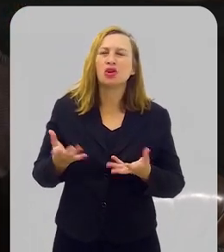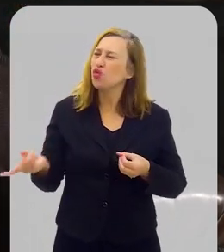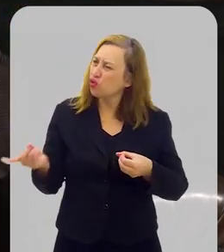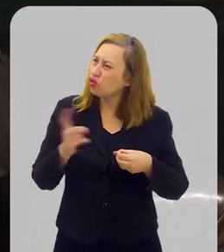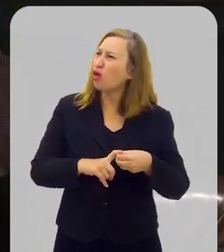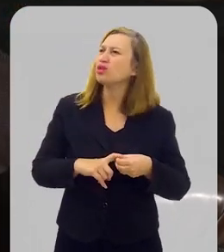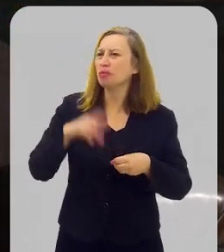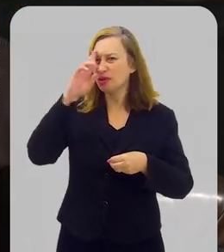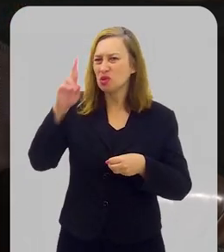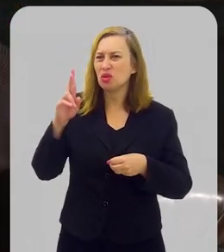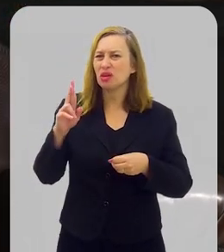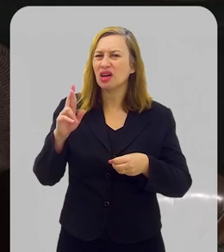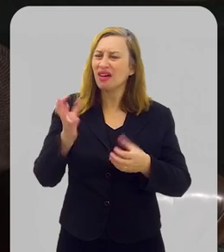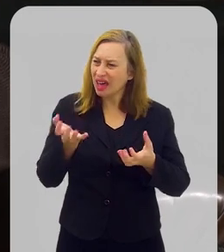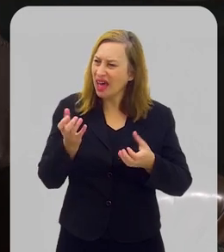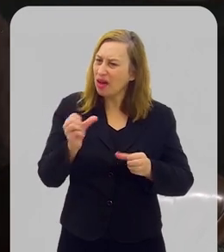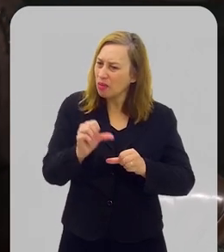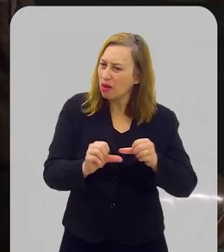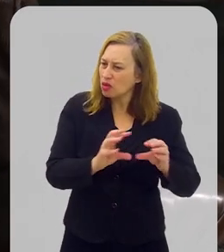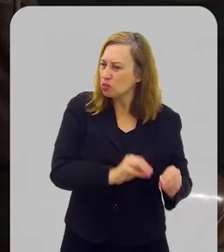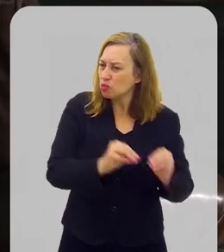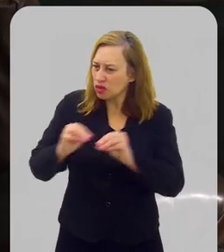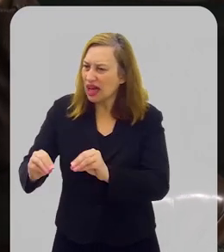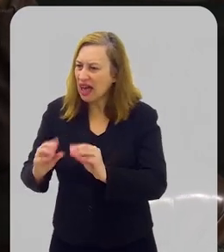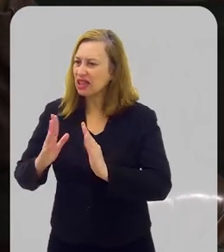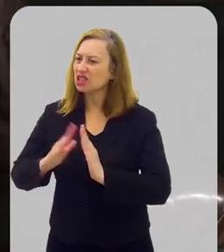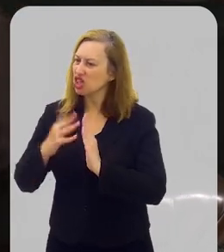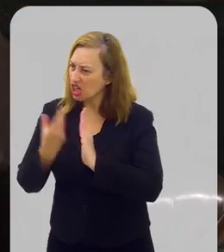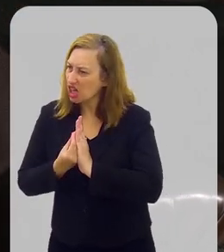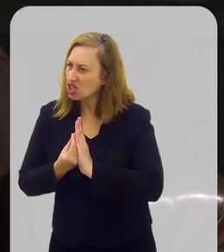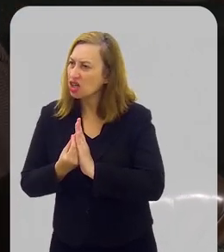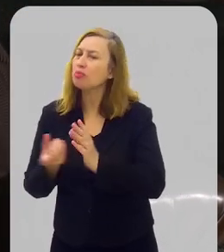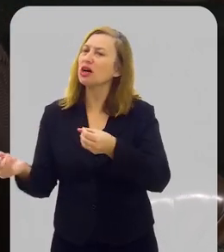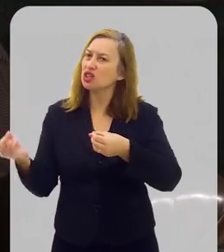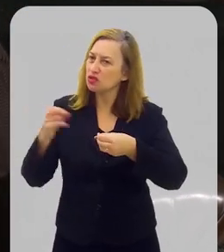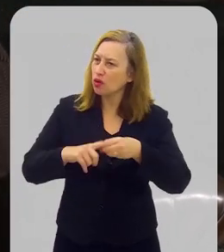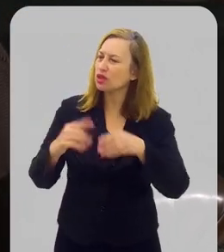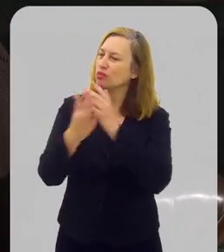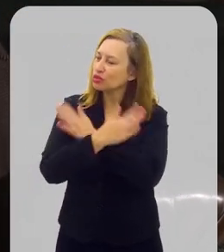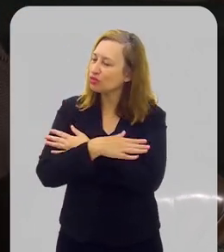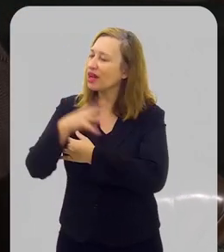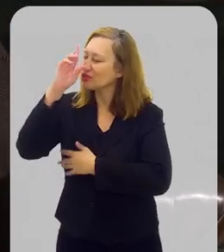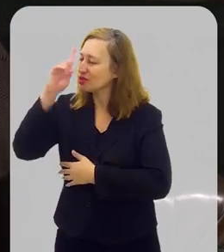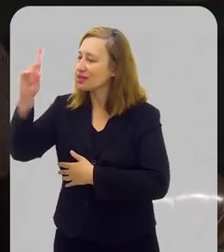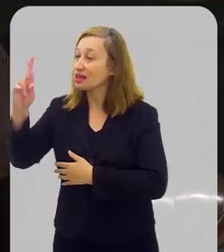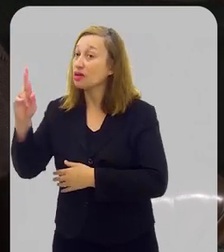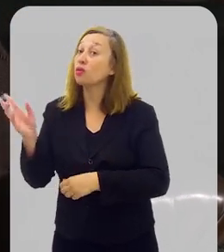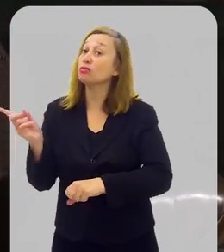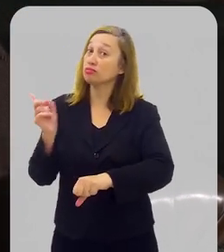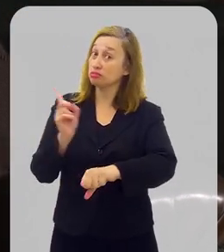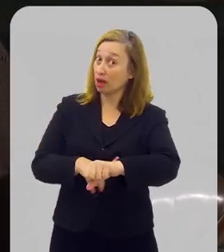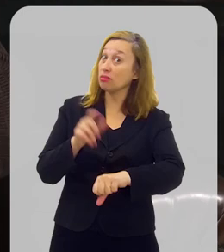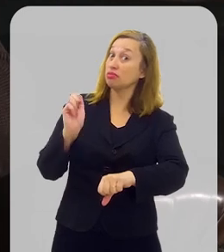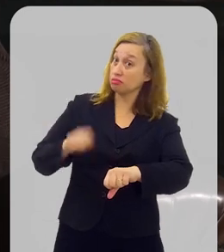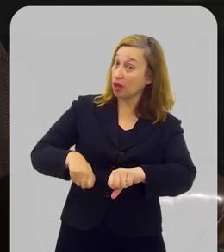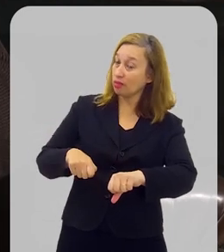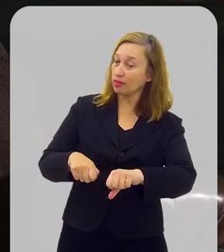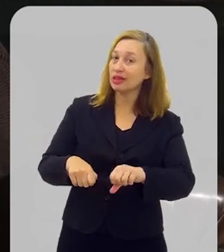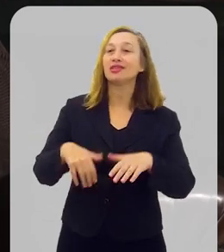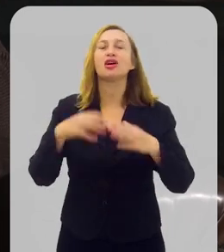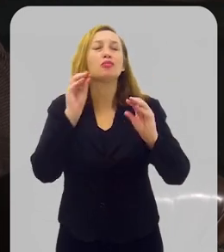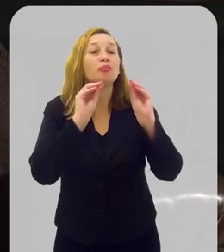volta não quer voltar pra mesma igreja sucesso total Mas volte pros braços do Senhor enquanto há